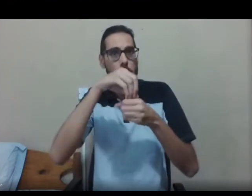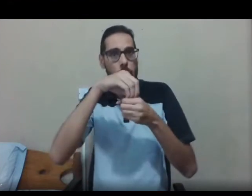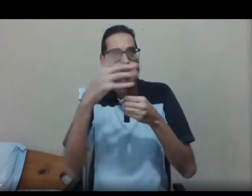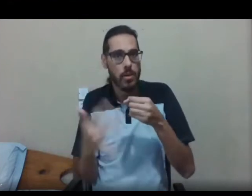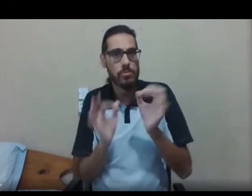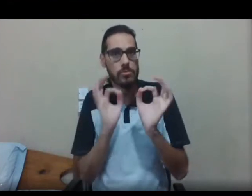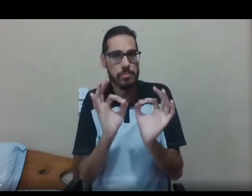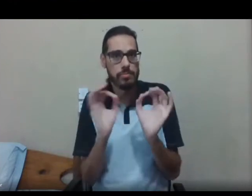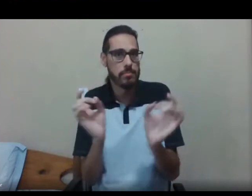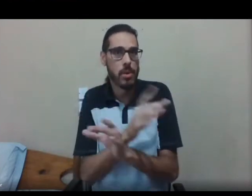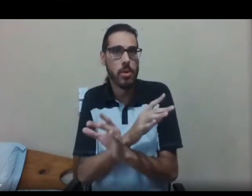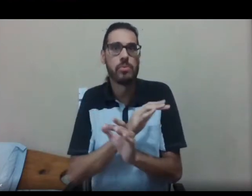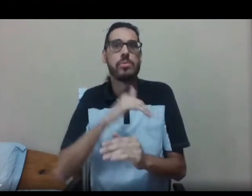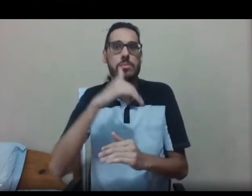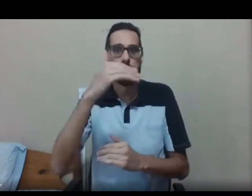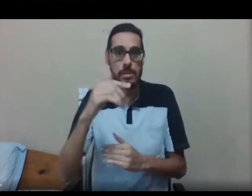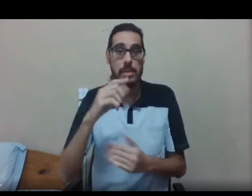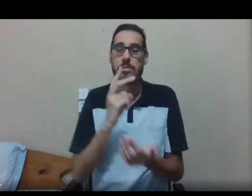desenvolvimento